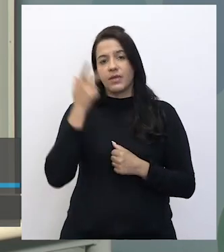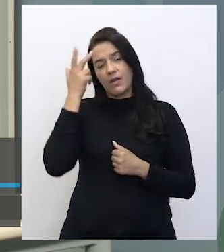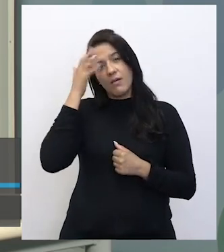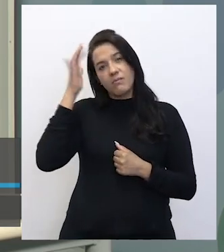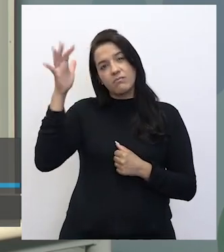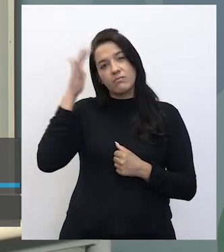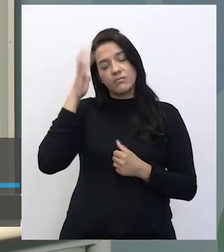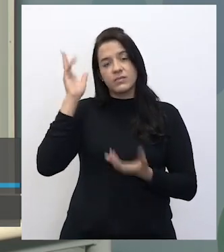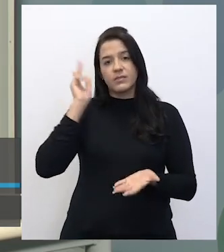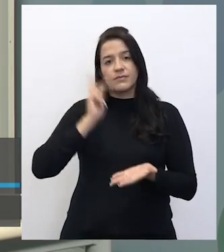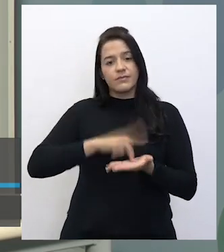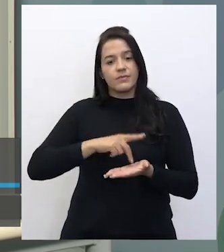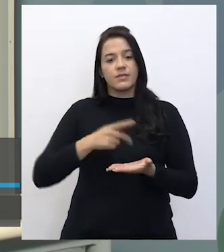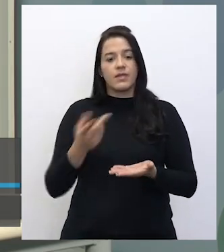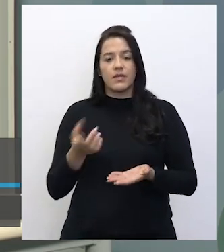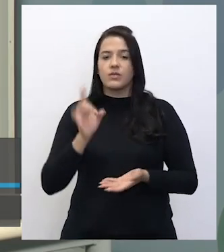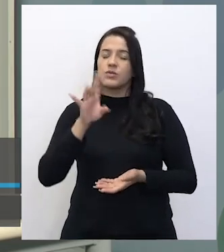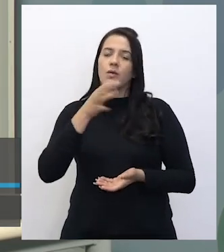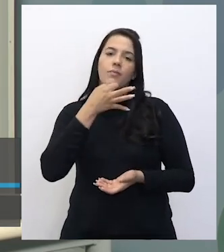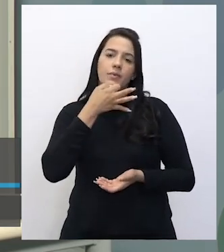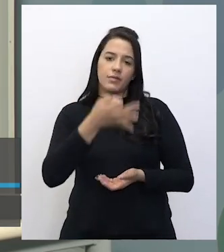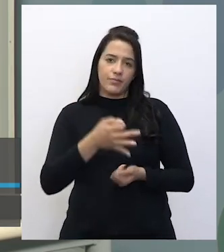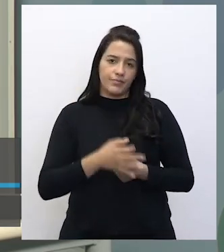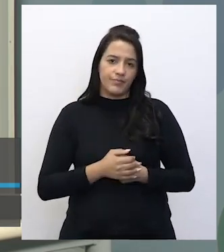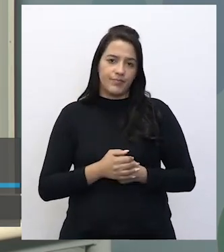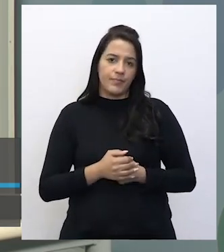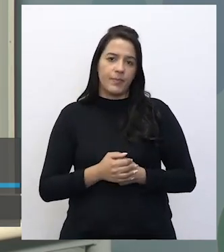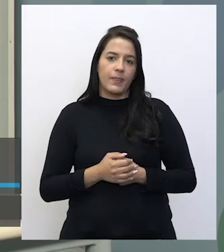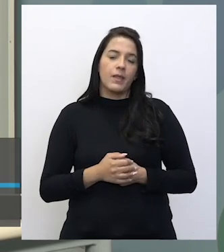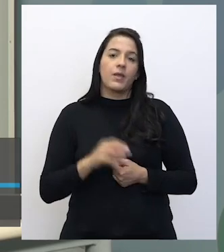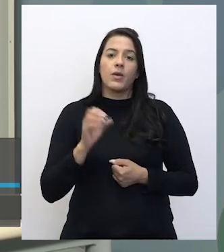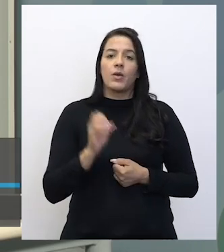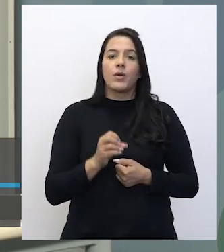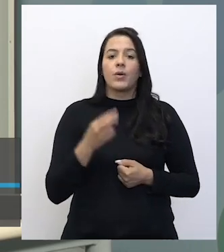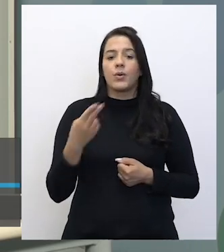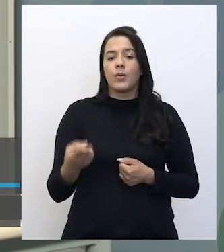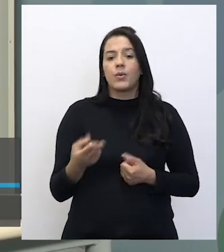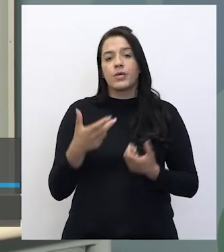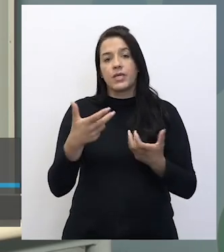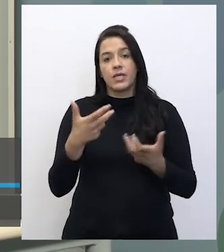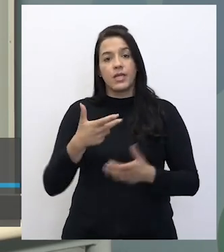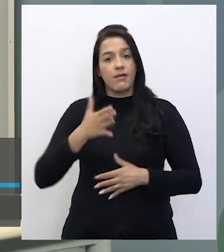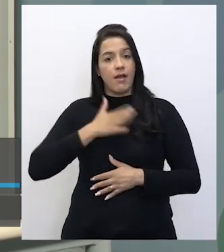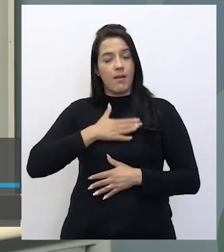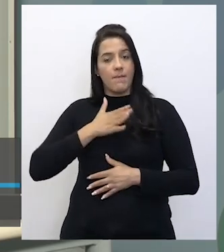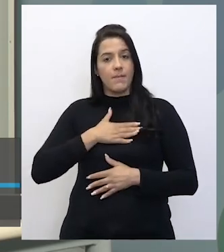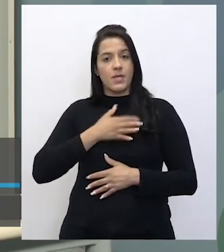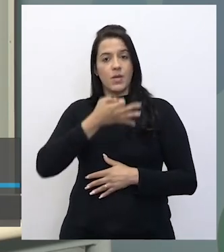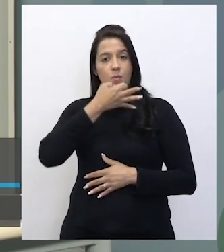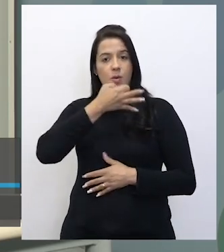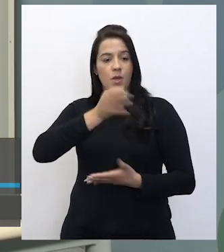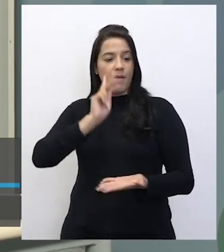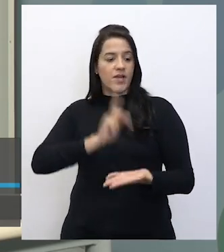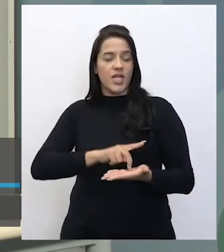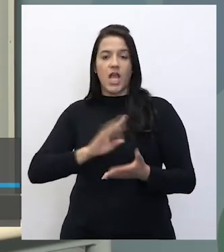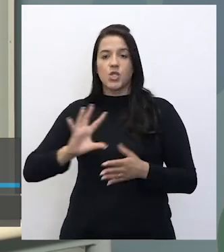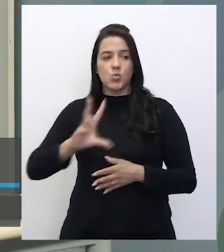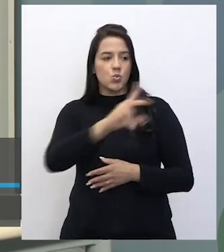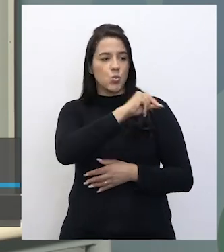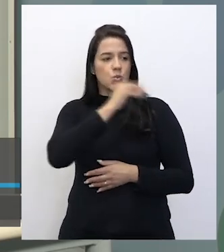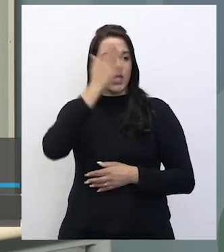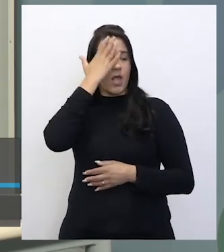é mero opinionismo, né? Ou tomar a nossa opinião como uma espécie de verdade